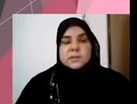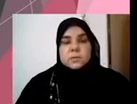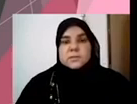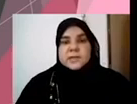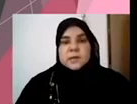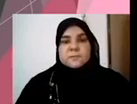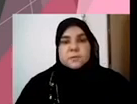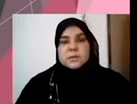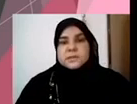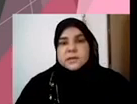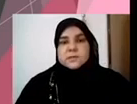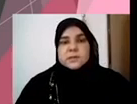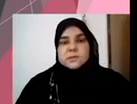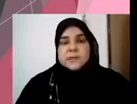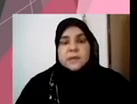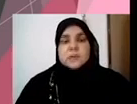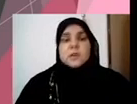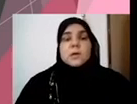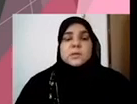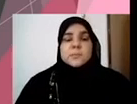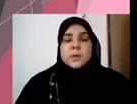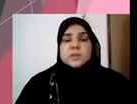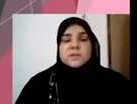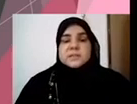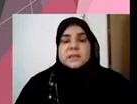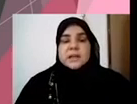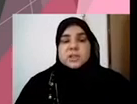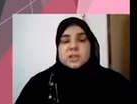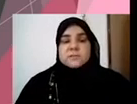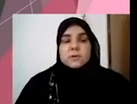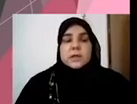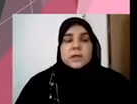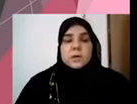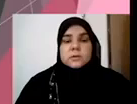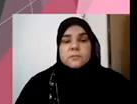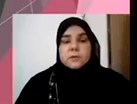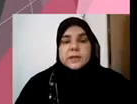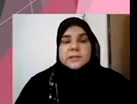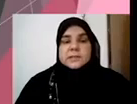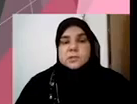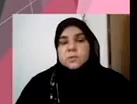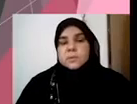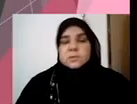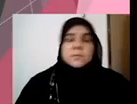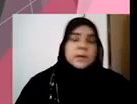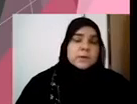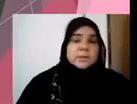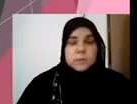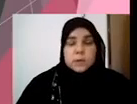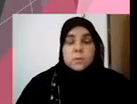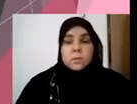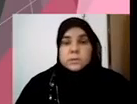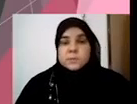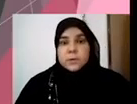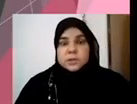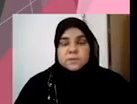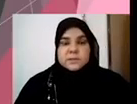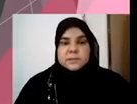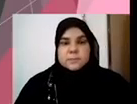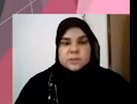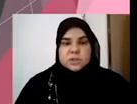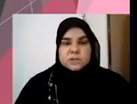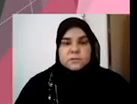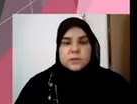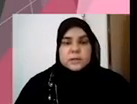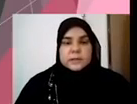menores que 1, 0,000, o expoente vai ser negativo. E quando forem esses números maiores do que 1, o expoente vai